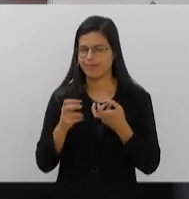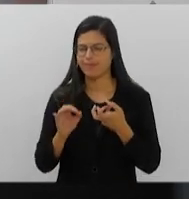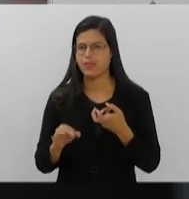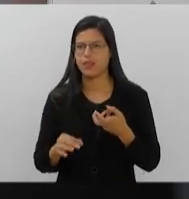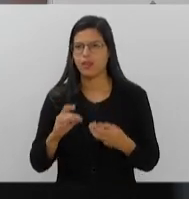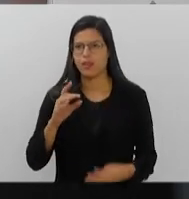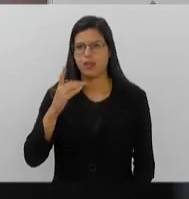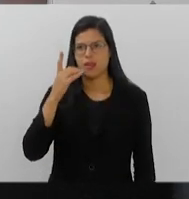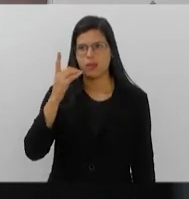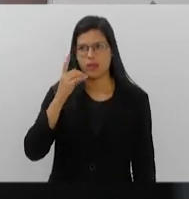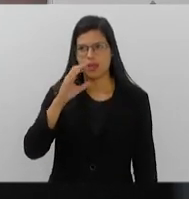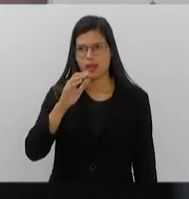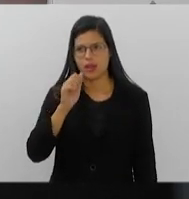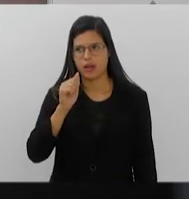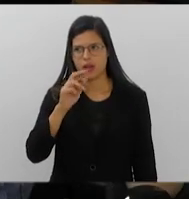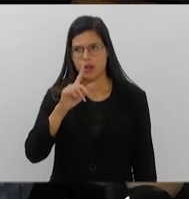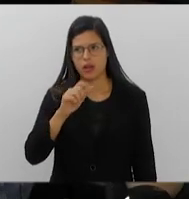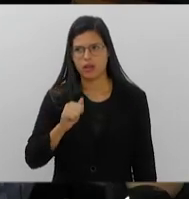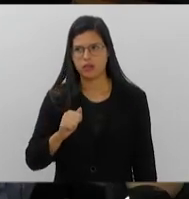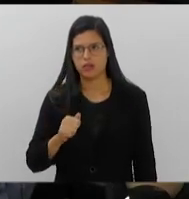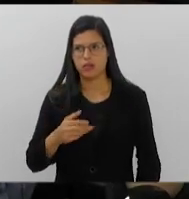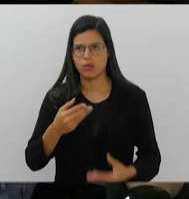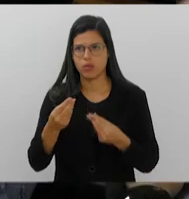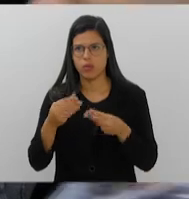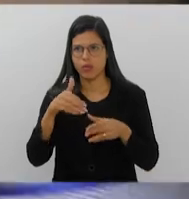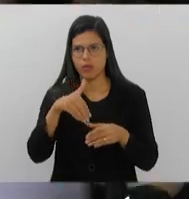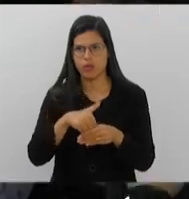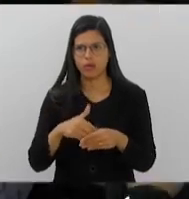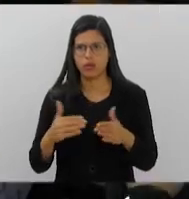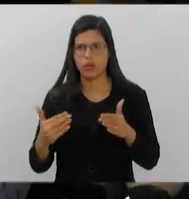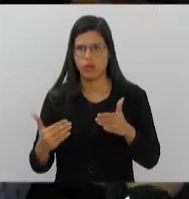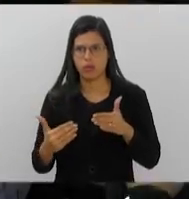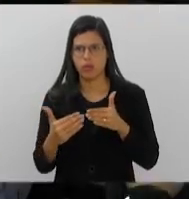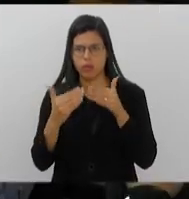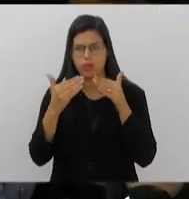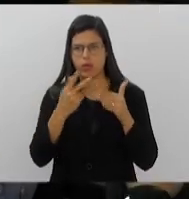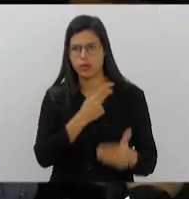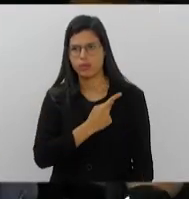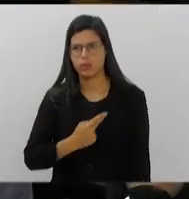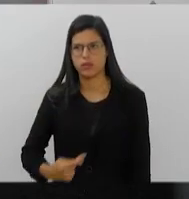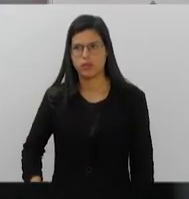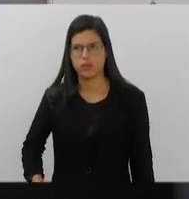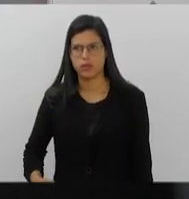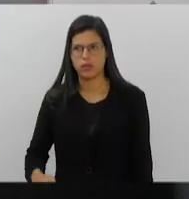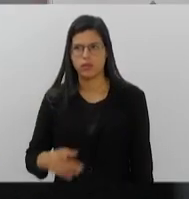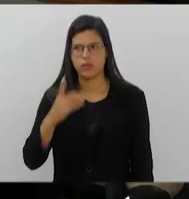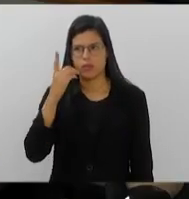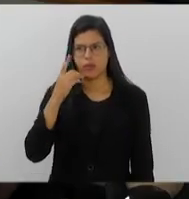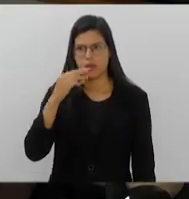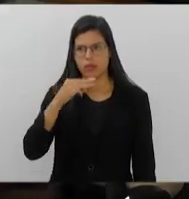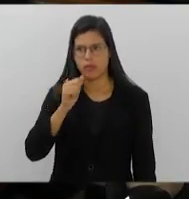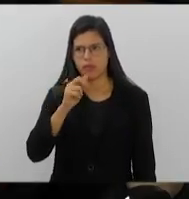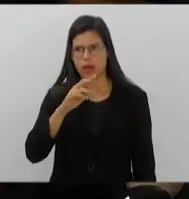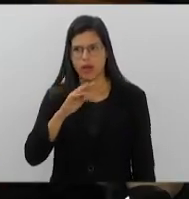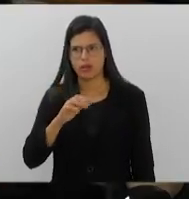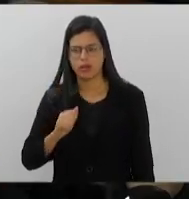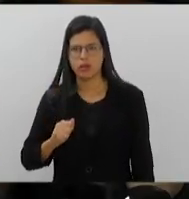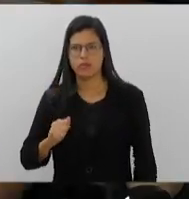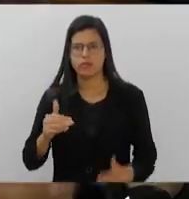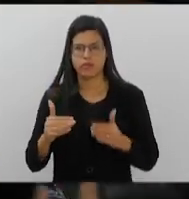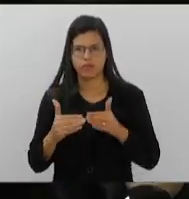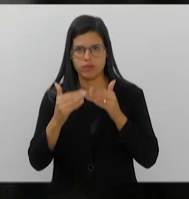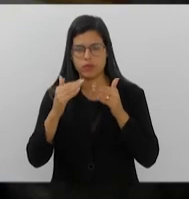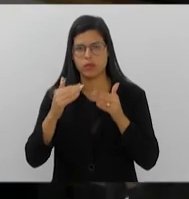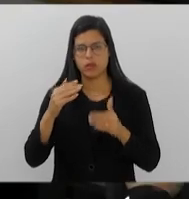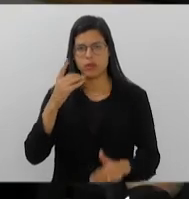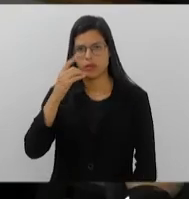Deputada Carla Machado, como vota? Favorável, senhor presidente. Deputada Marta Rocha? Favorável. Deputado